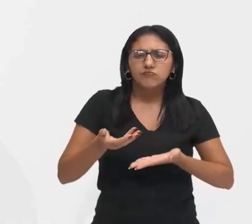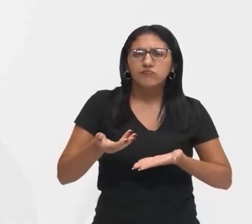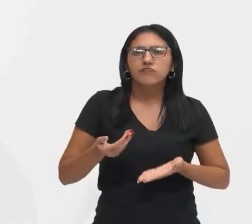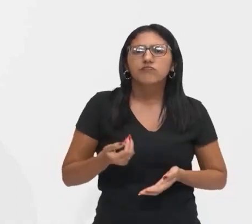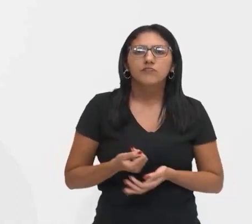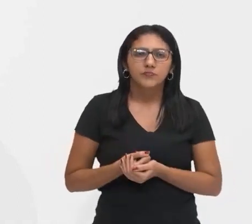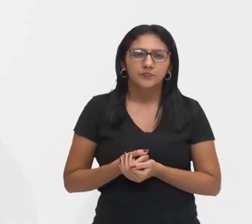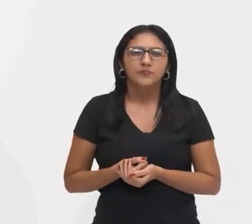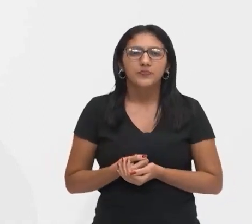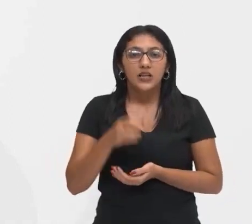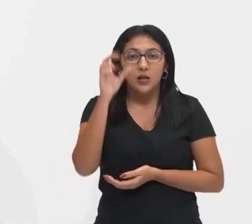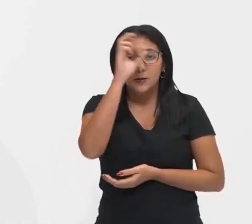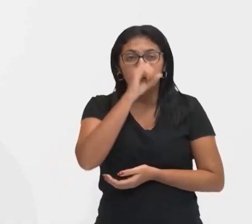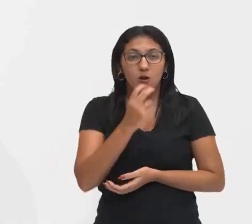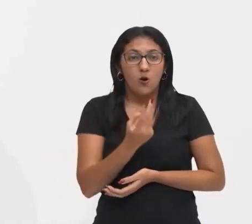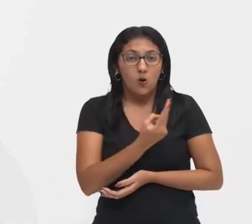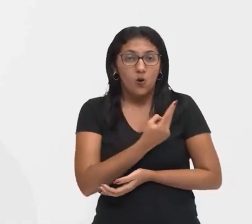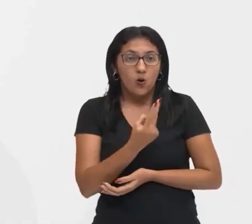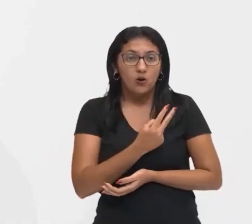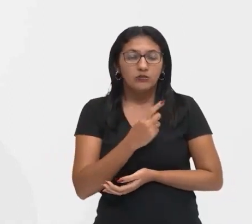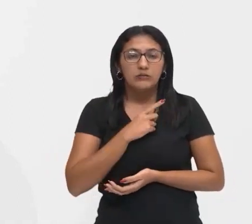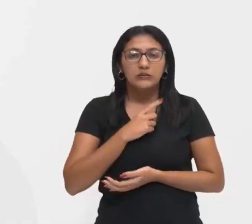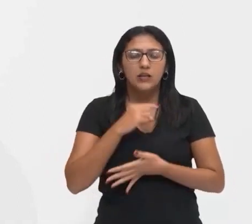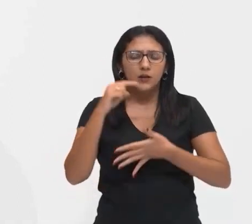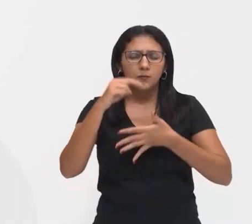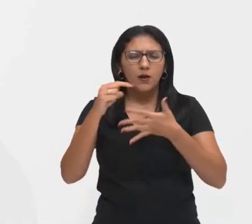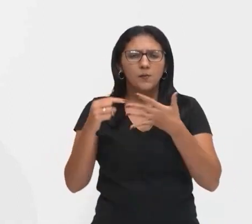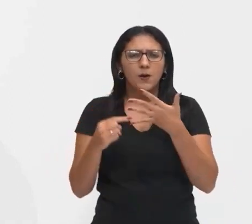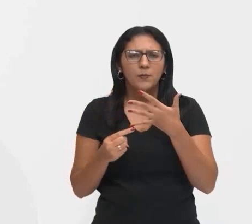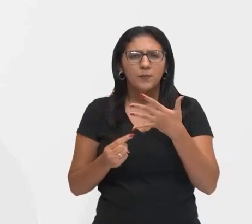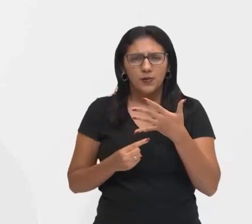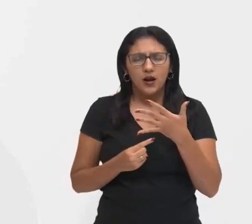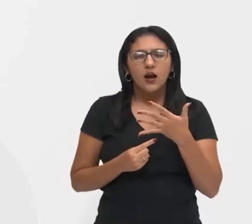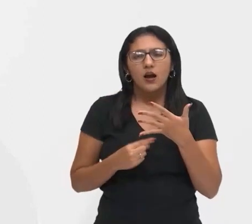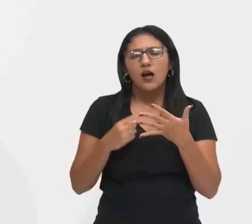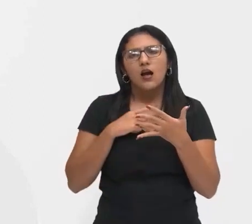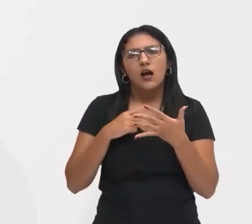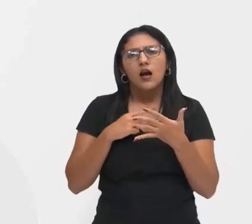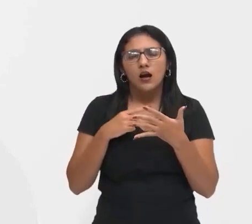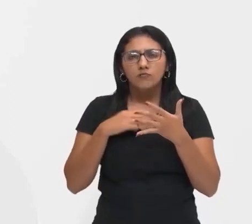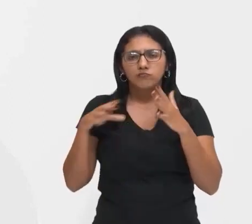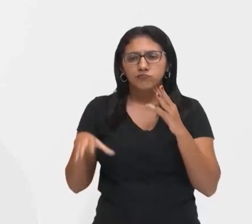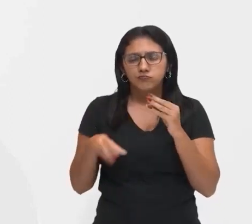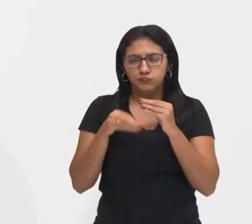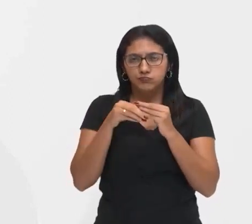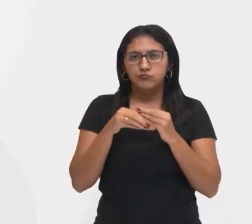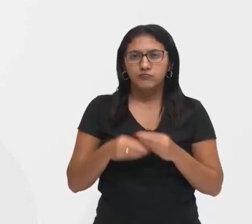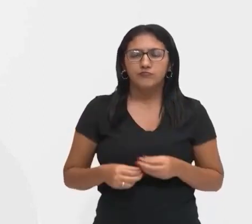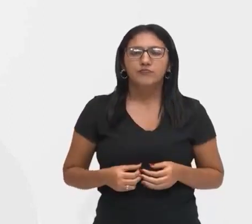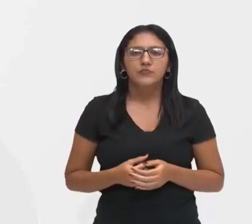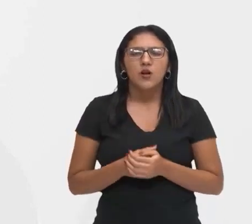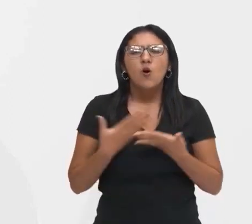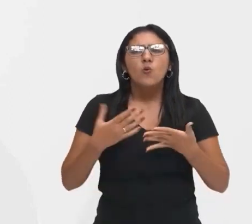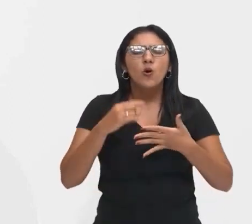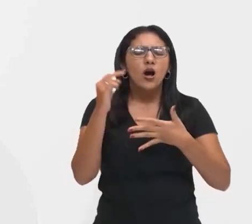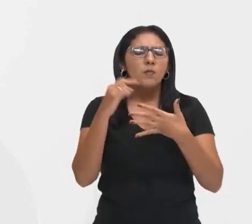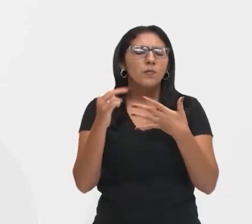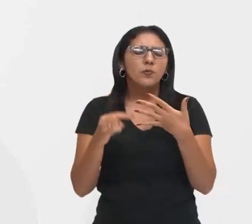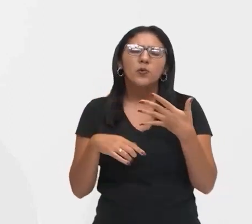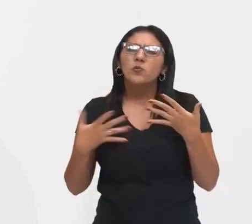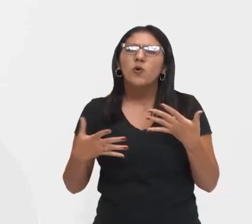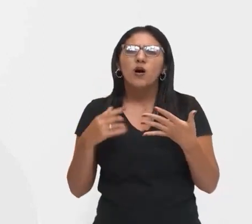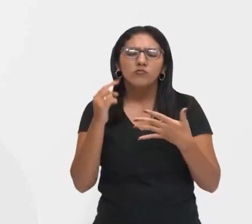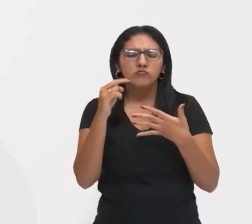Na aprendizagem entre pares são utilizados 5 passos para a sua implementação. E quais são esses